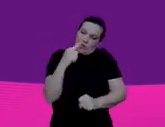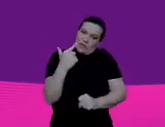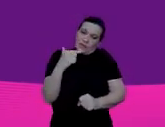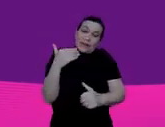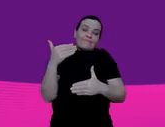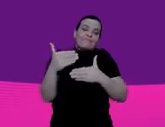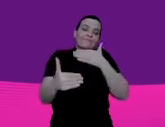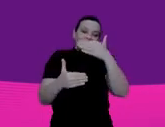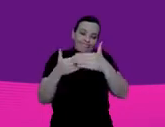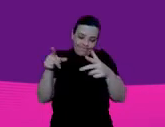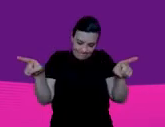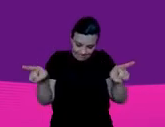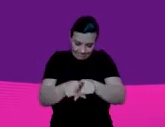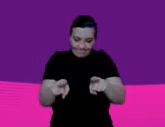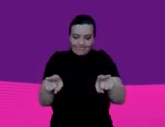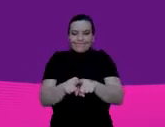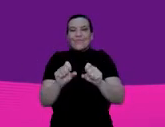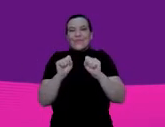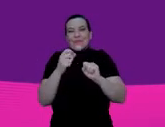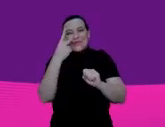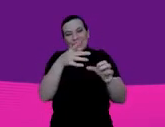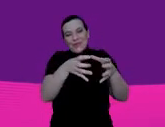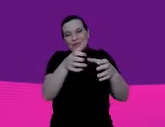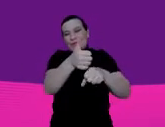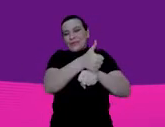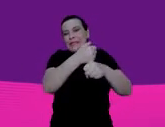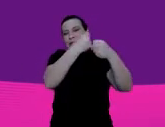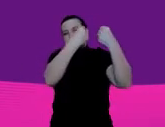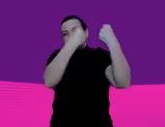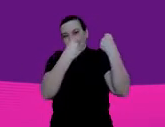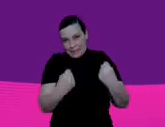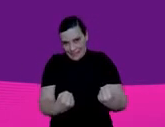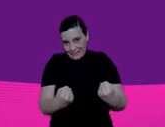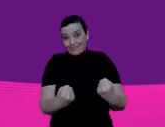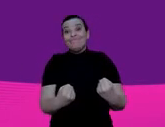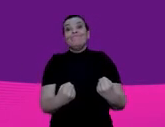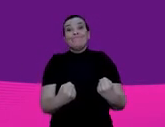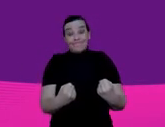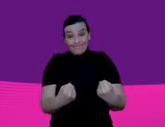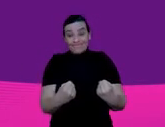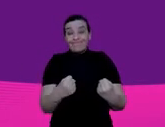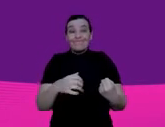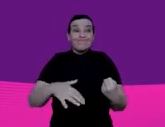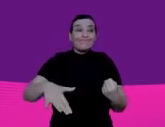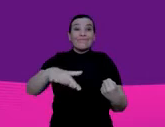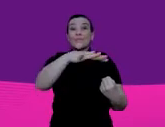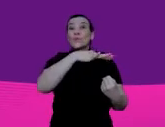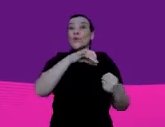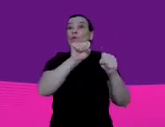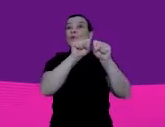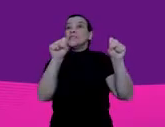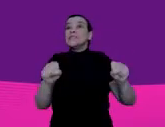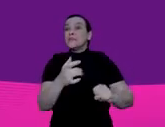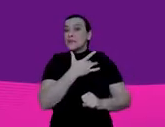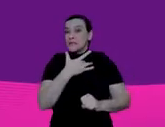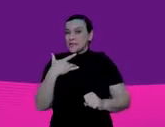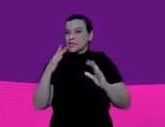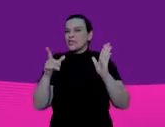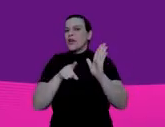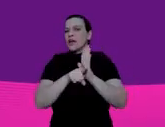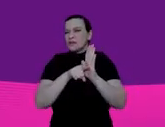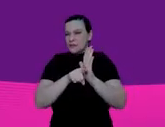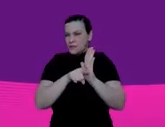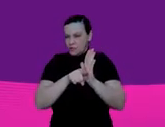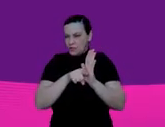para essa sobrecarga desses profissionais. E qual é a consequência para o sistema de saúde? alguns estudos. Esse estudo a gente apresentou no